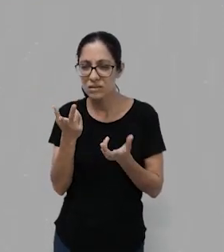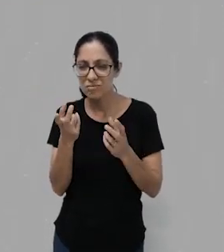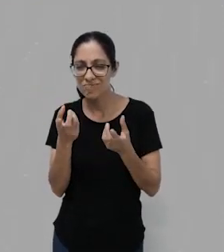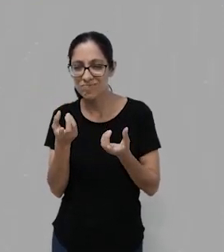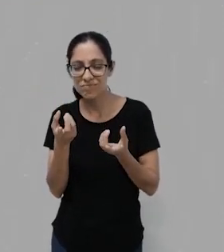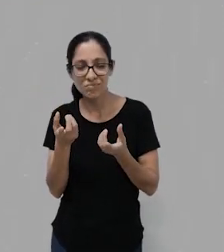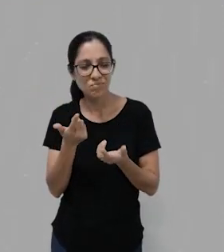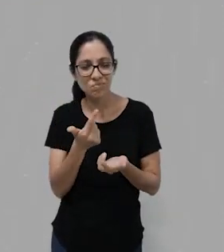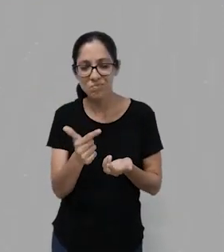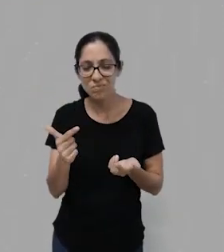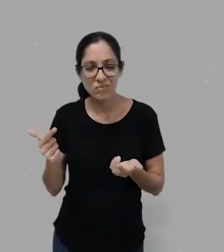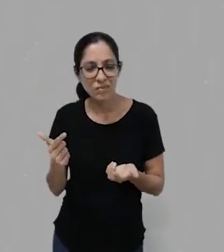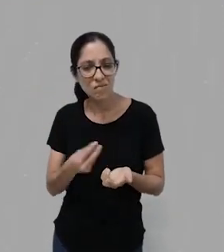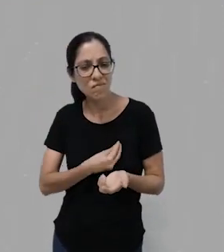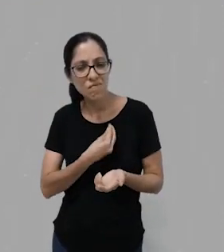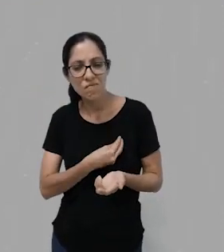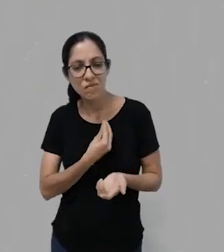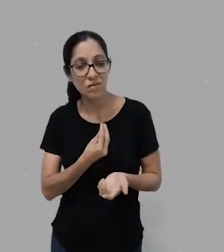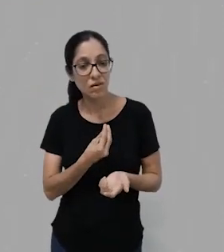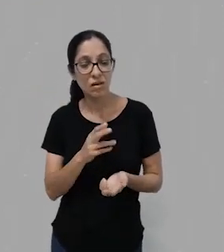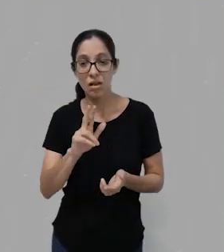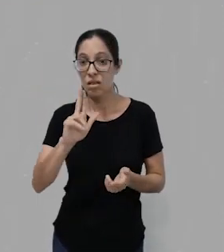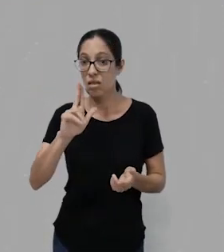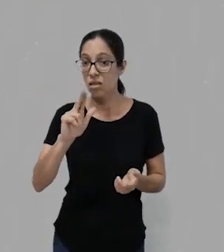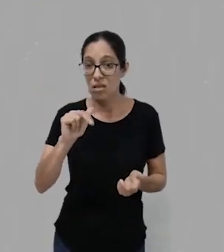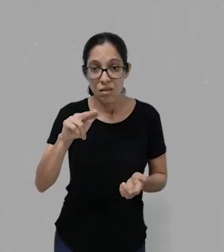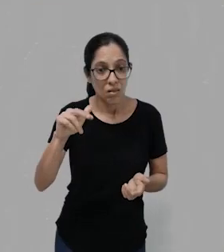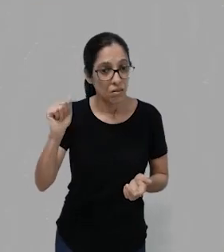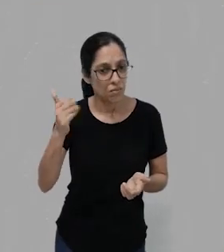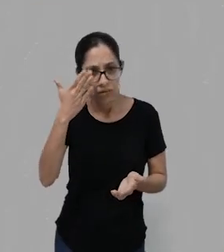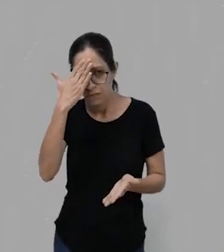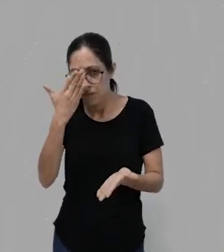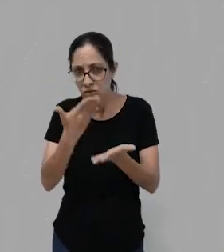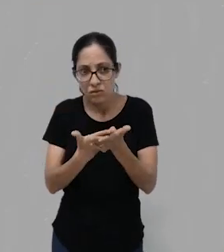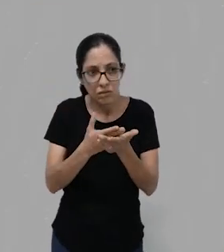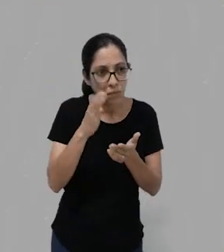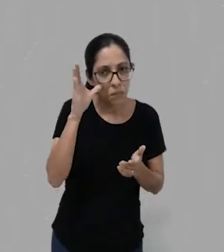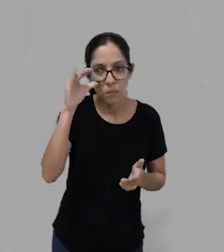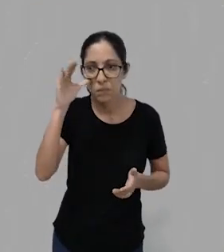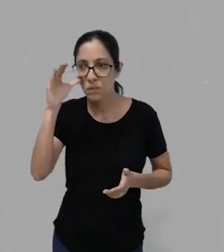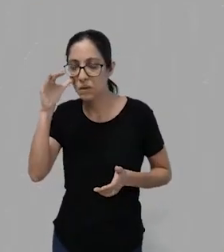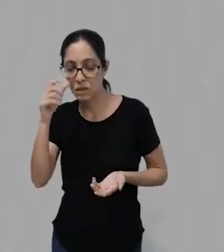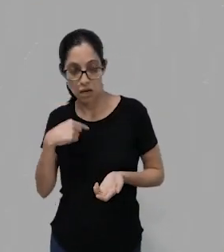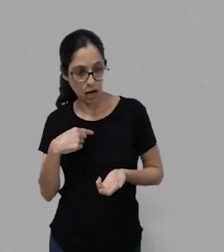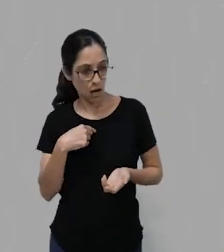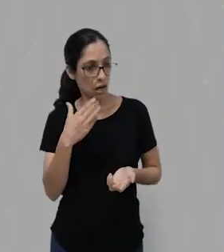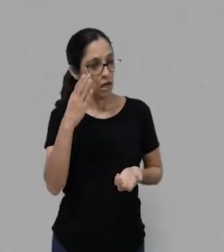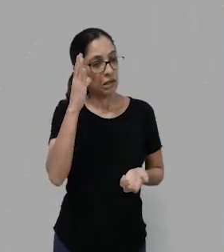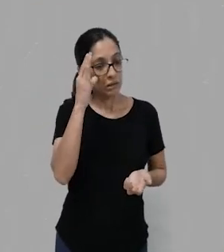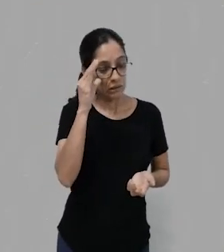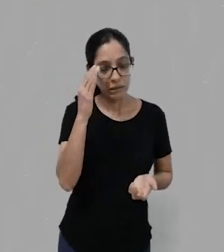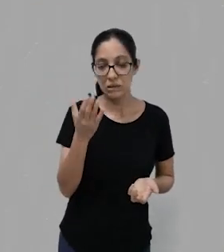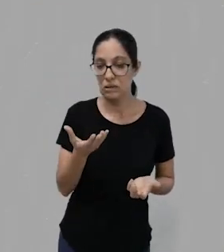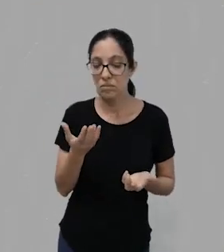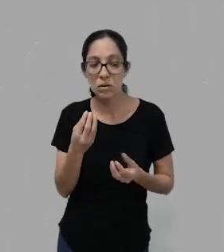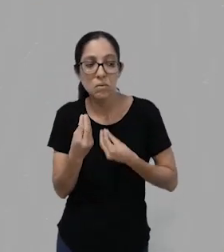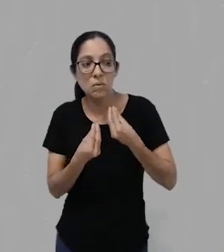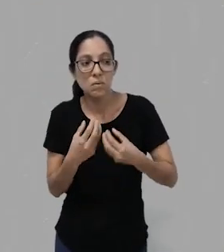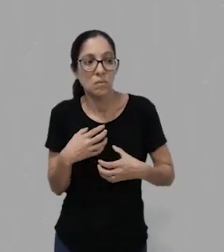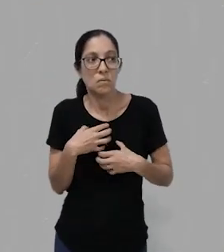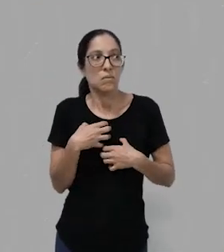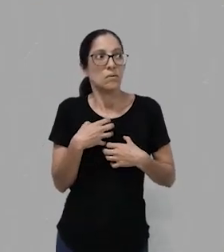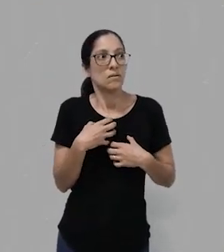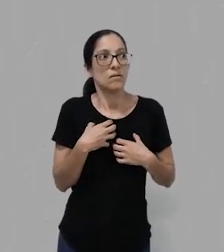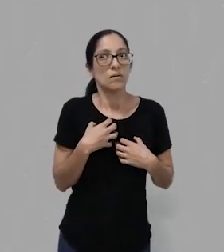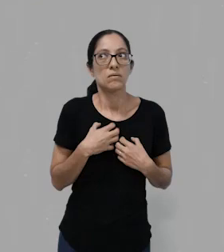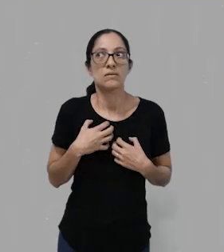dignidade do indivíduo. Então, galera, nunca caia nesse lance de curiosidade. Ah, eu quero saber que efeito que faz. De uma